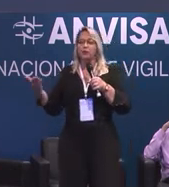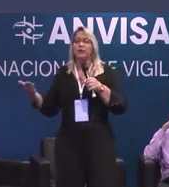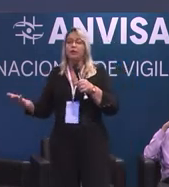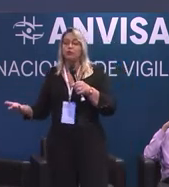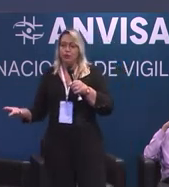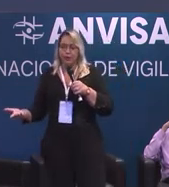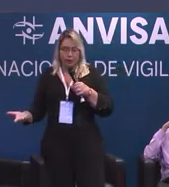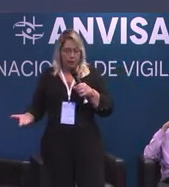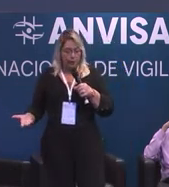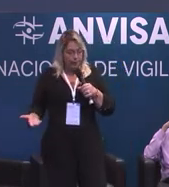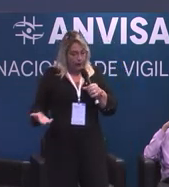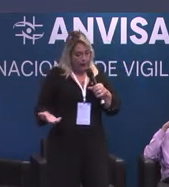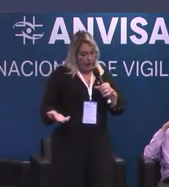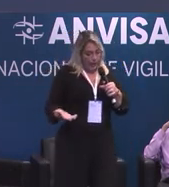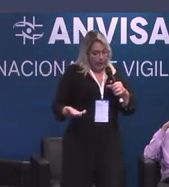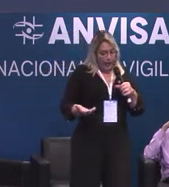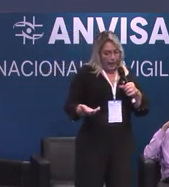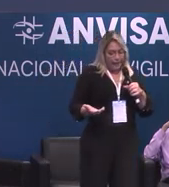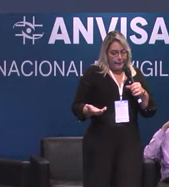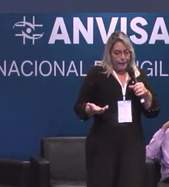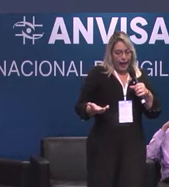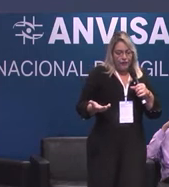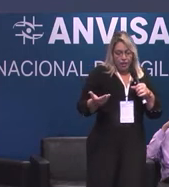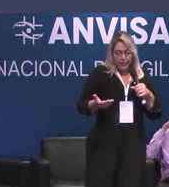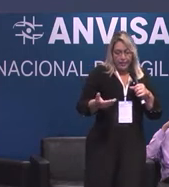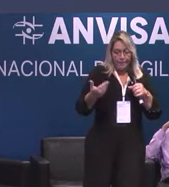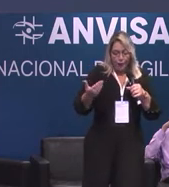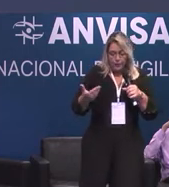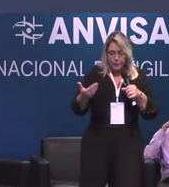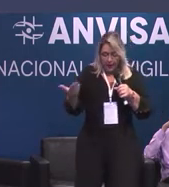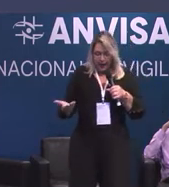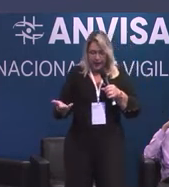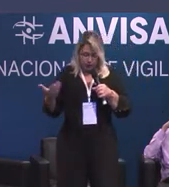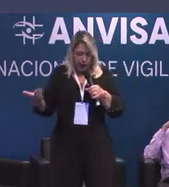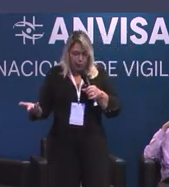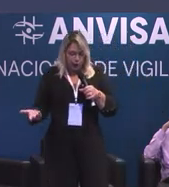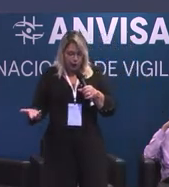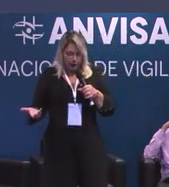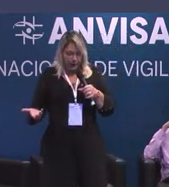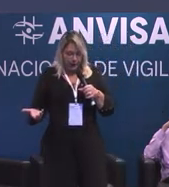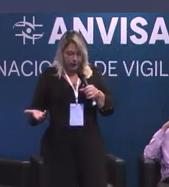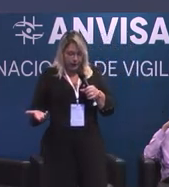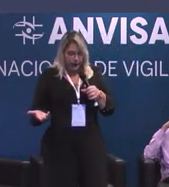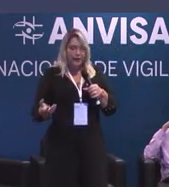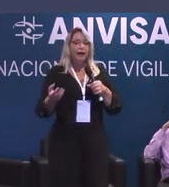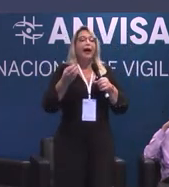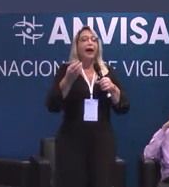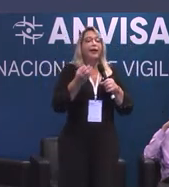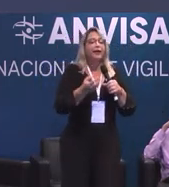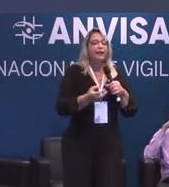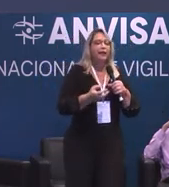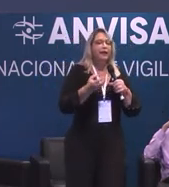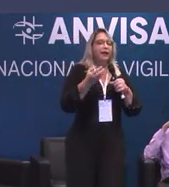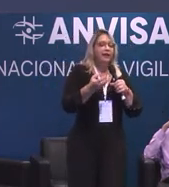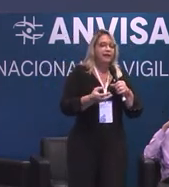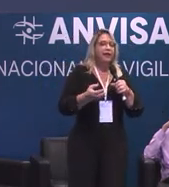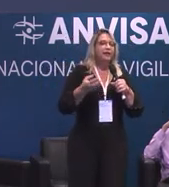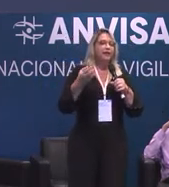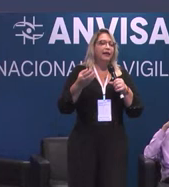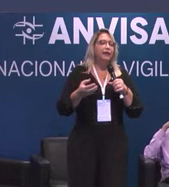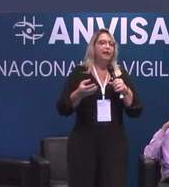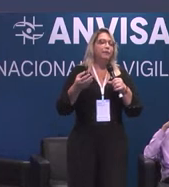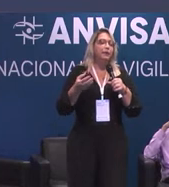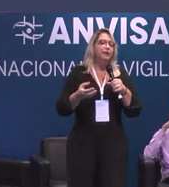em construção. A vigilância pós-mercado, que é o monitoramento, né? Ainda realizada